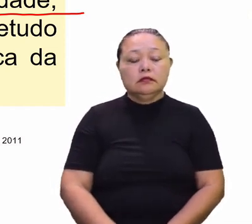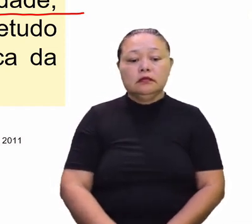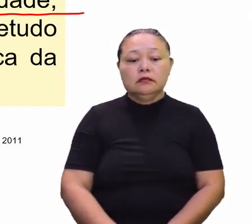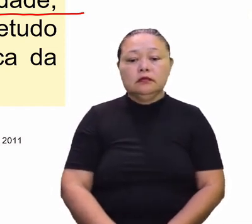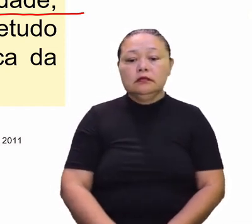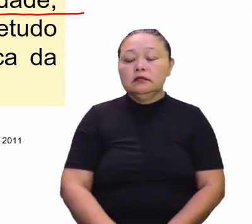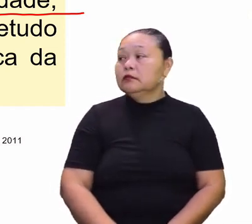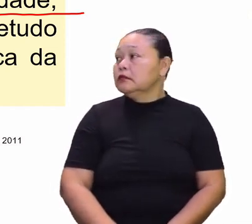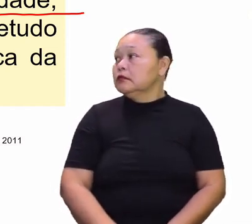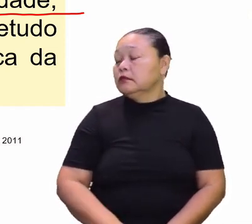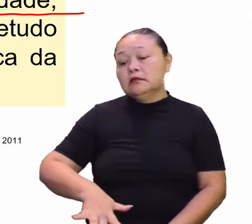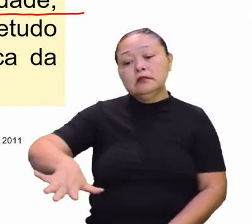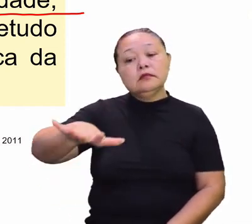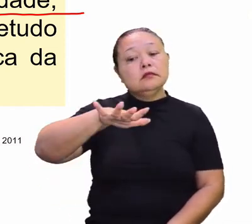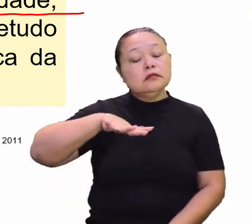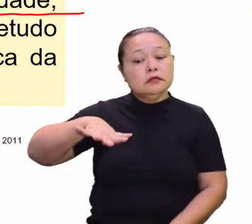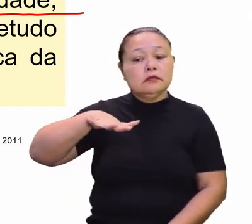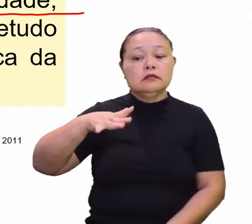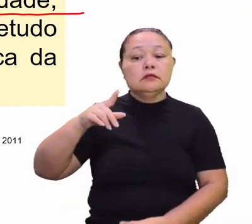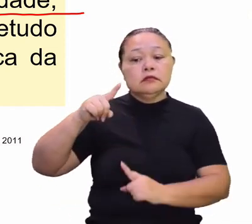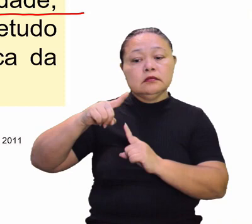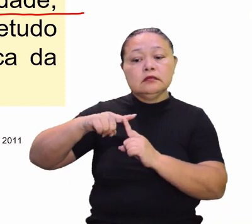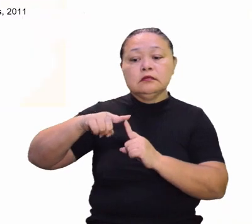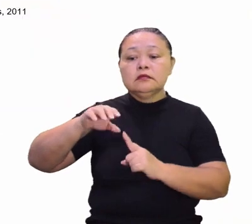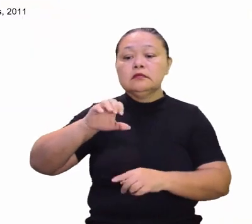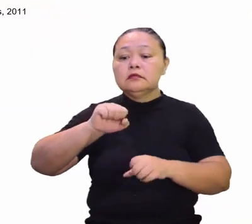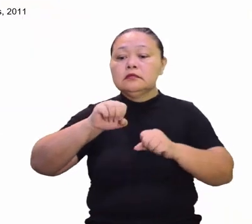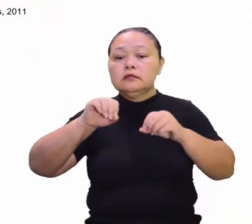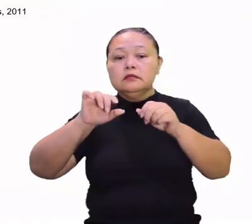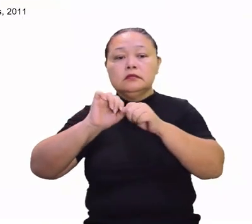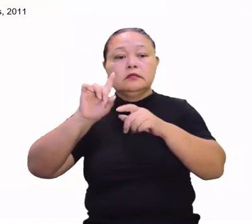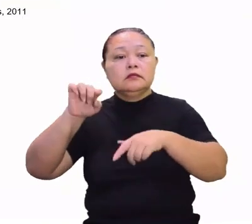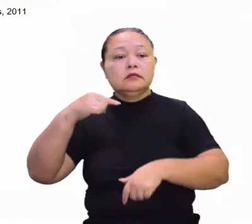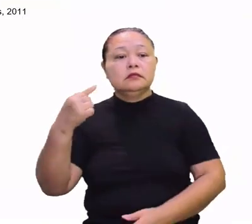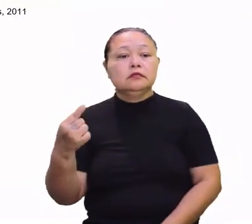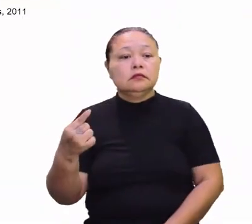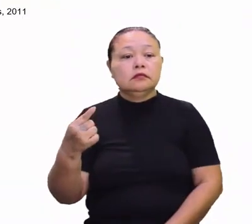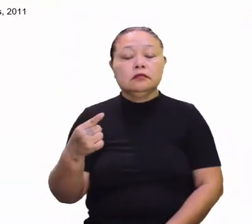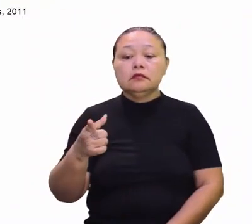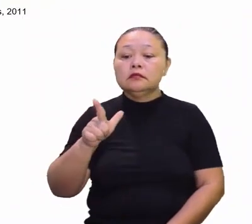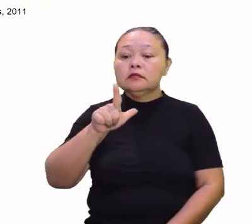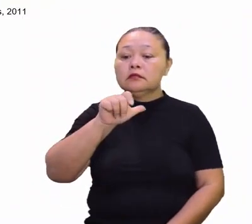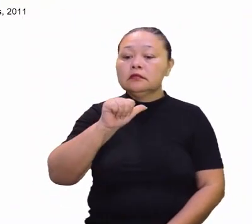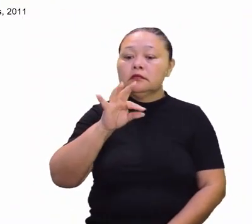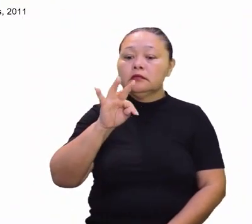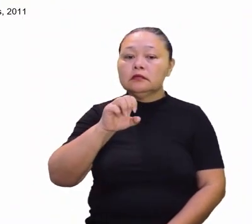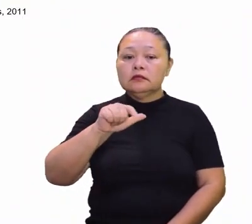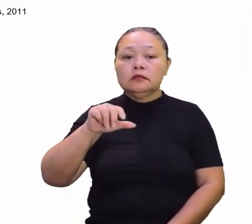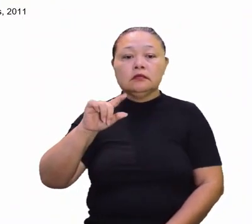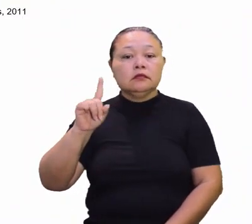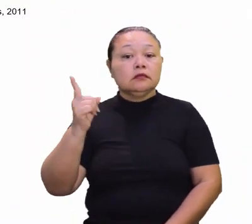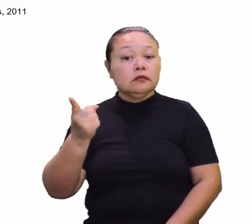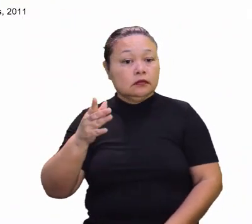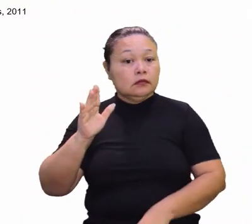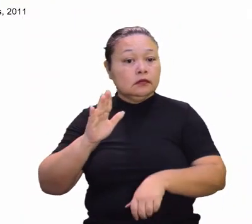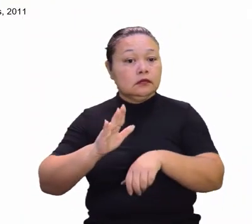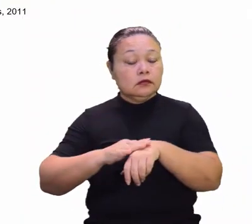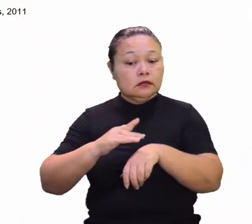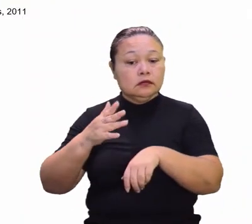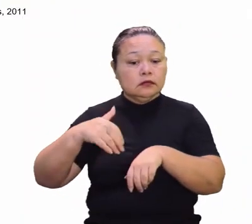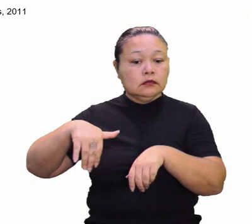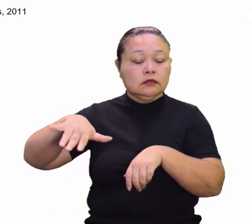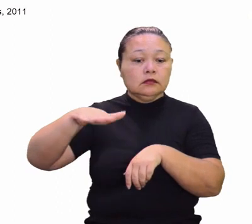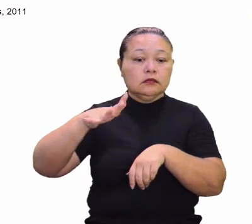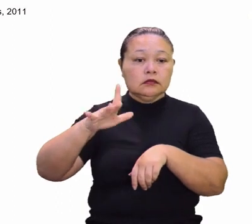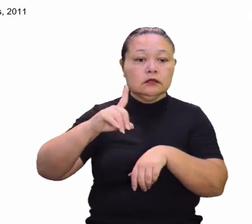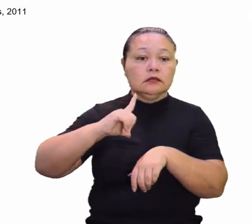É a área desse tipo de solo em Rondônia. O latossolo, que a gente sabe que é o predominante aqui em